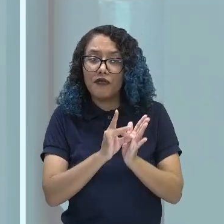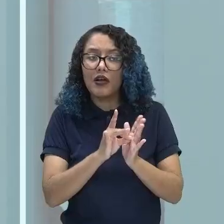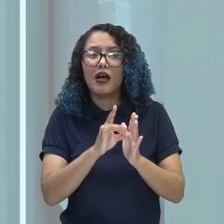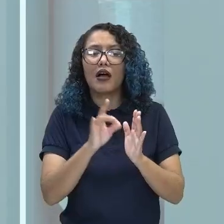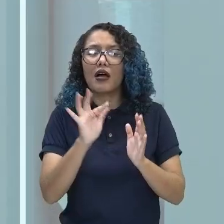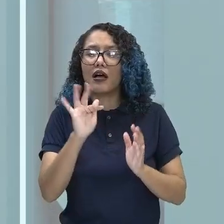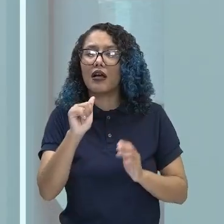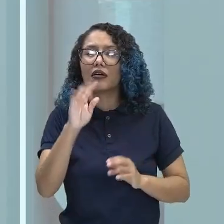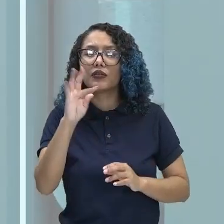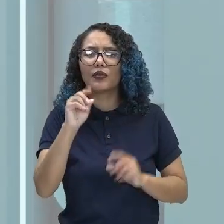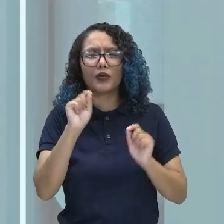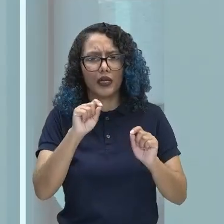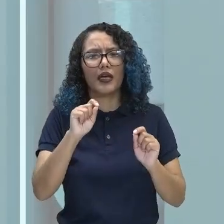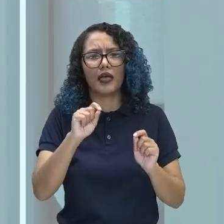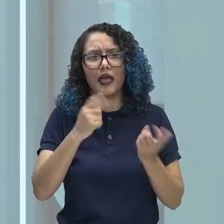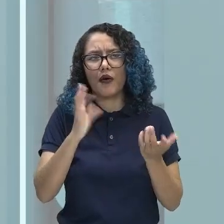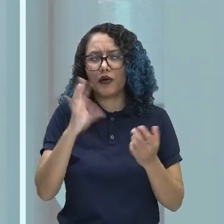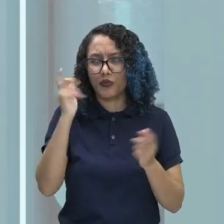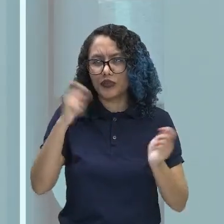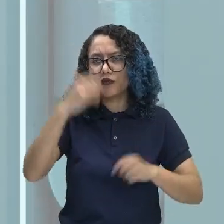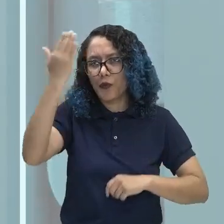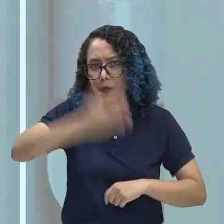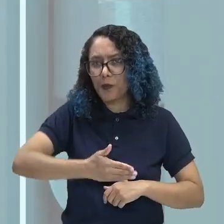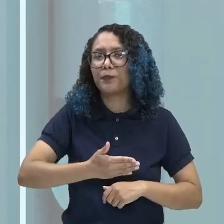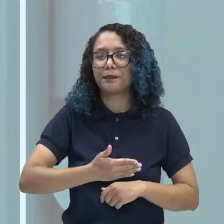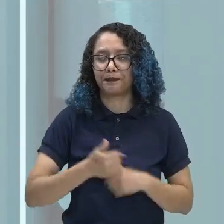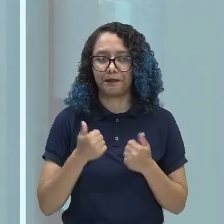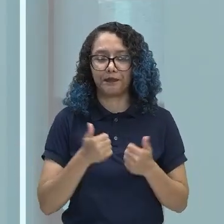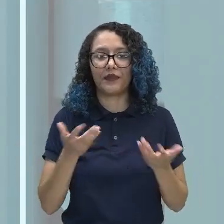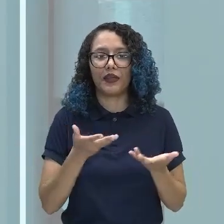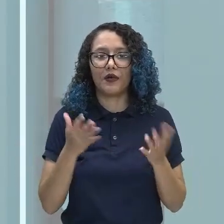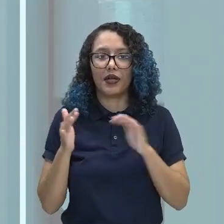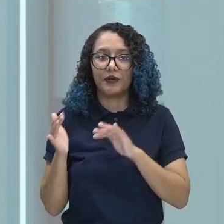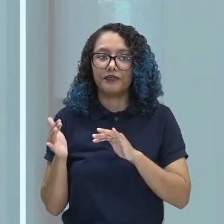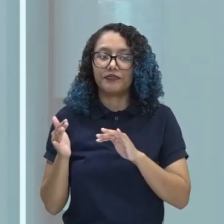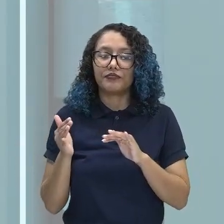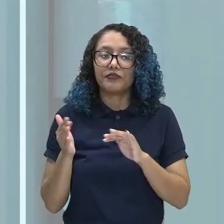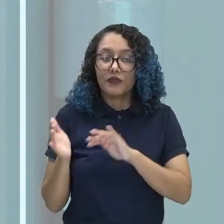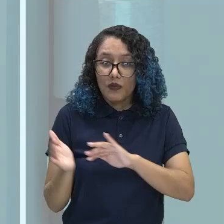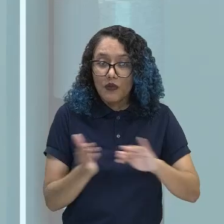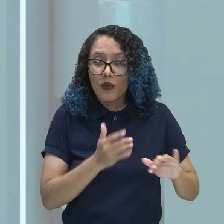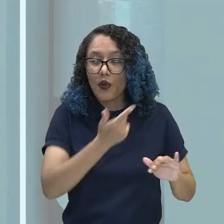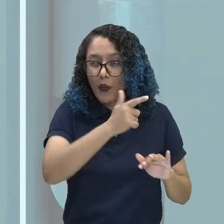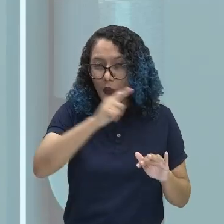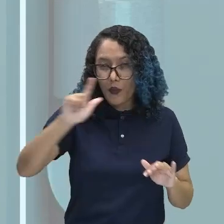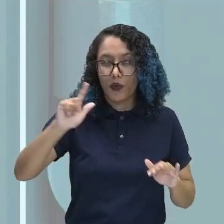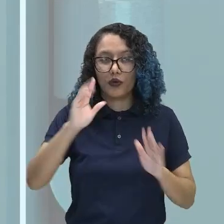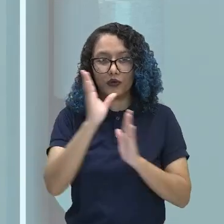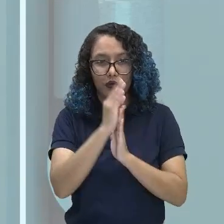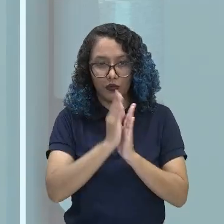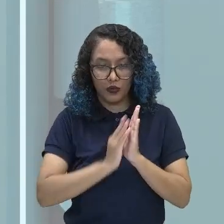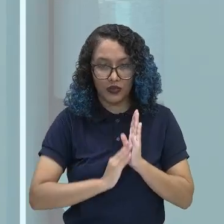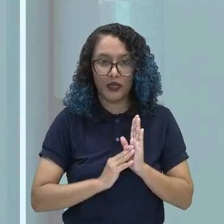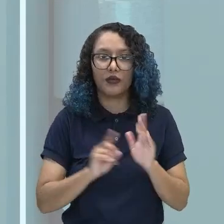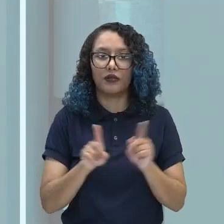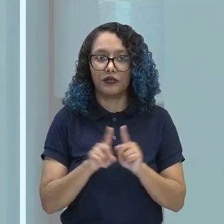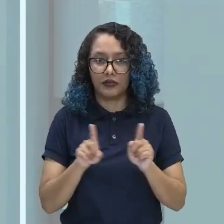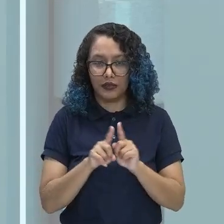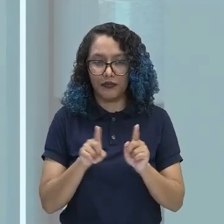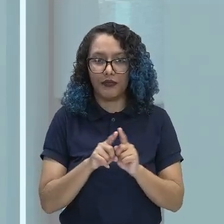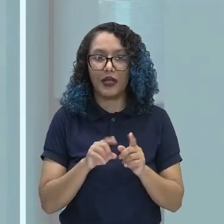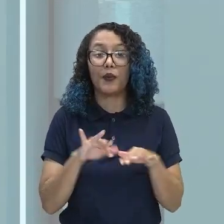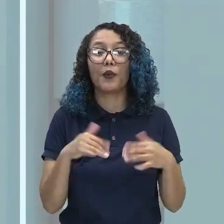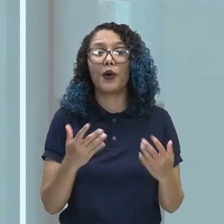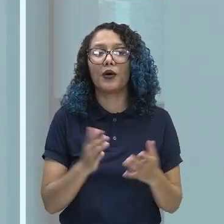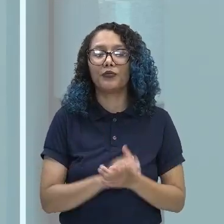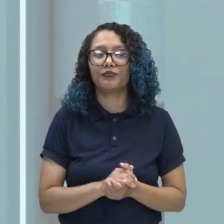ser comprovado, ok? Agora, vamos partir para mais um conteúdo que nós vamos abordar justamente nessa revisão, que é